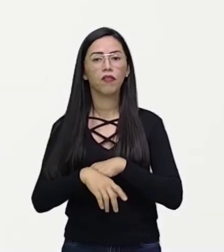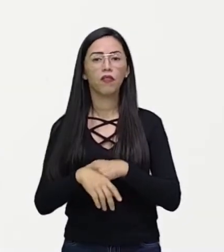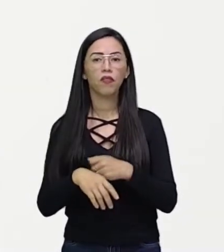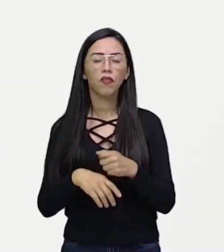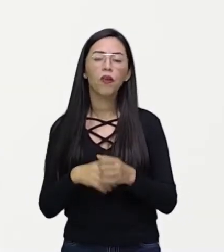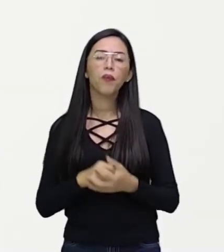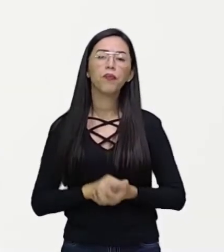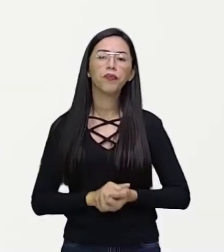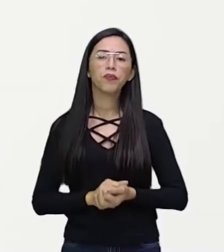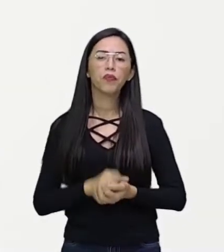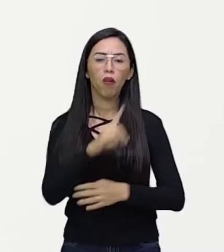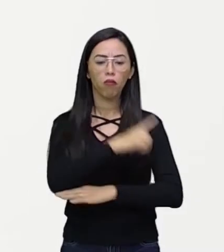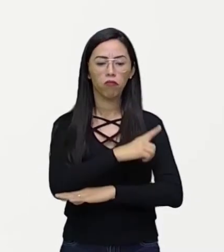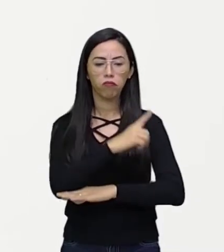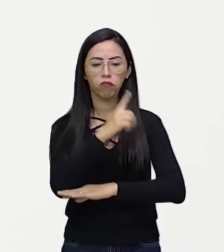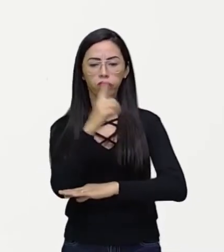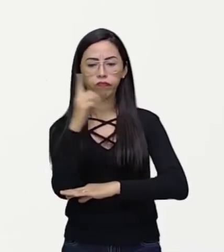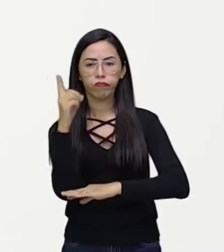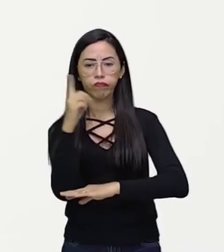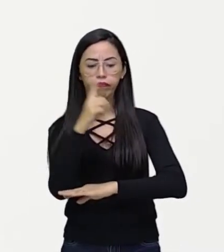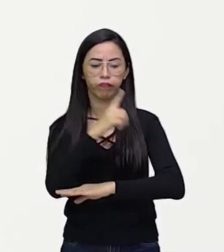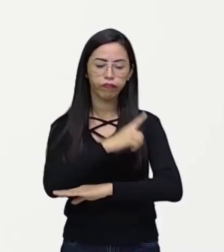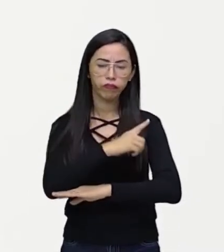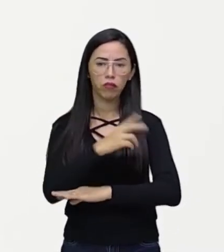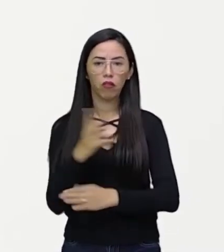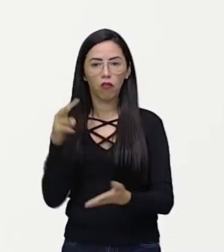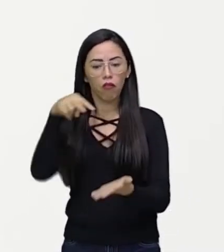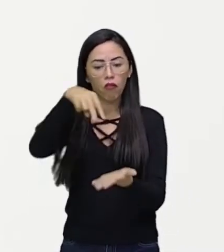principal instrumento.